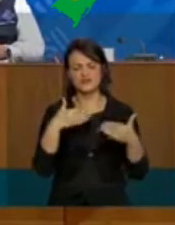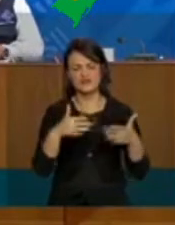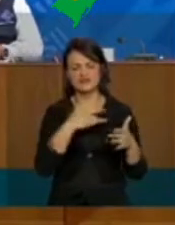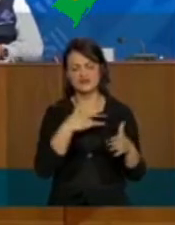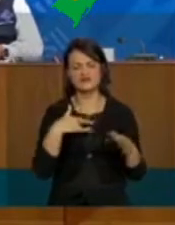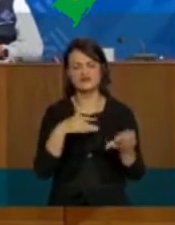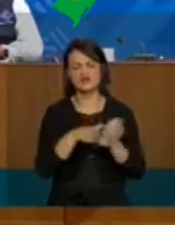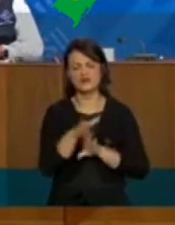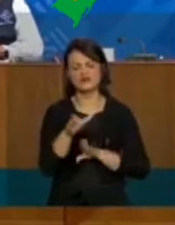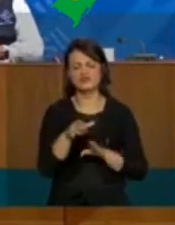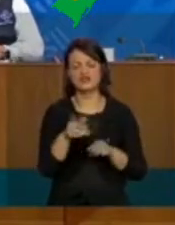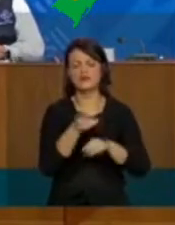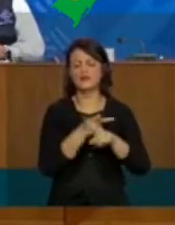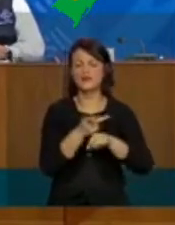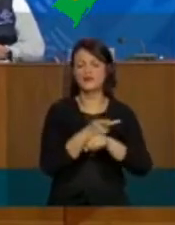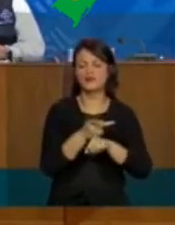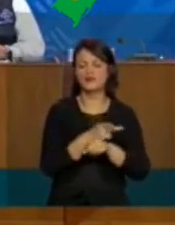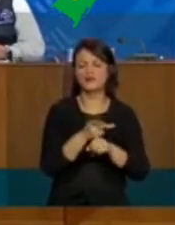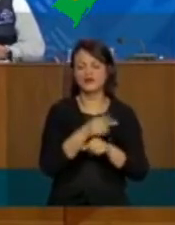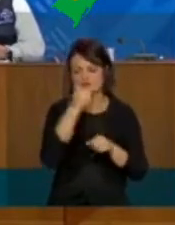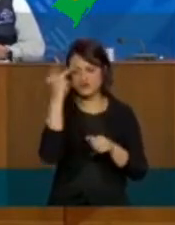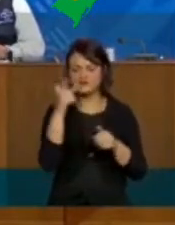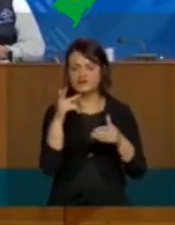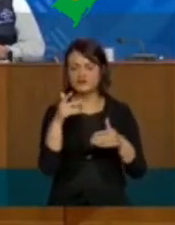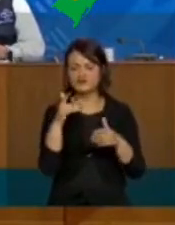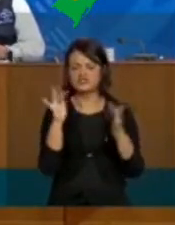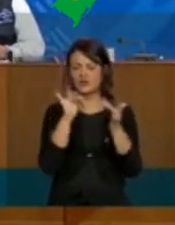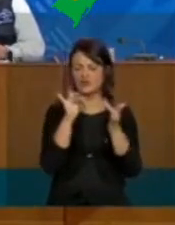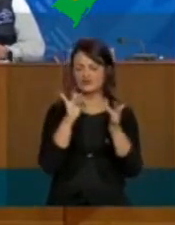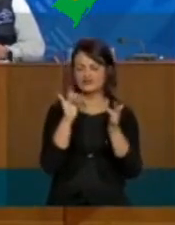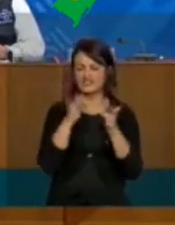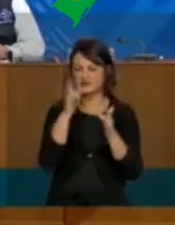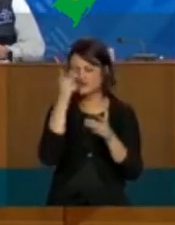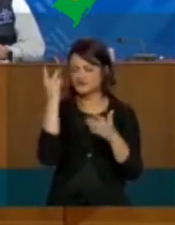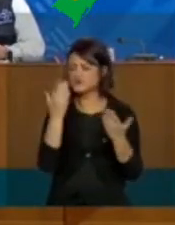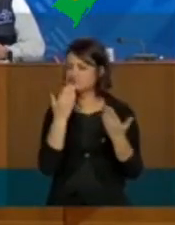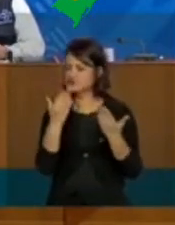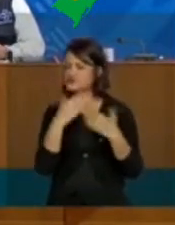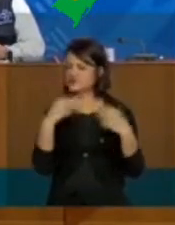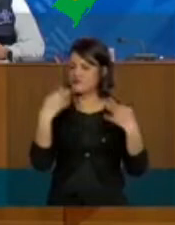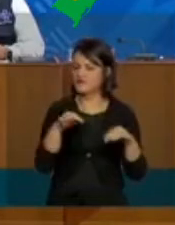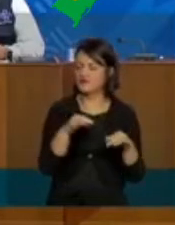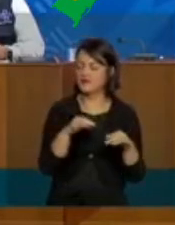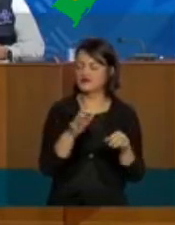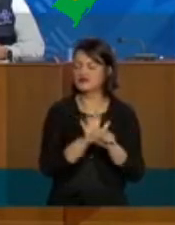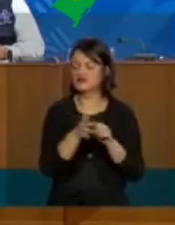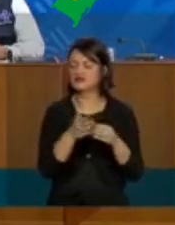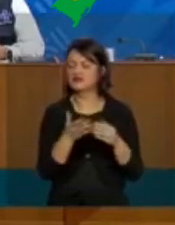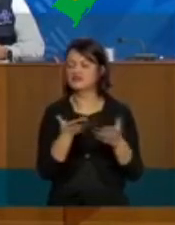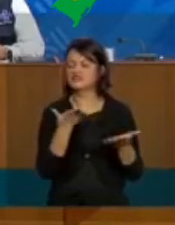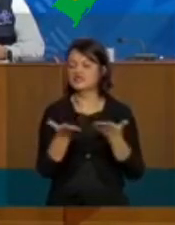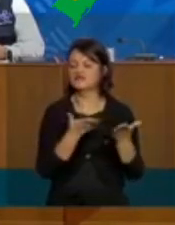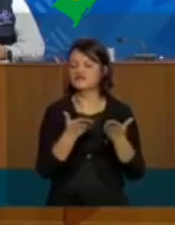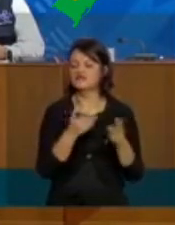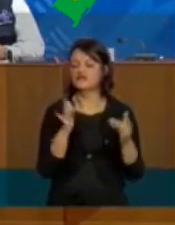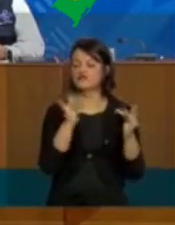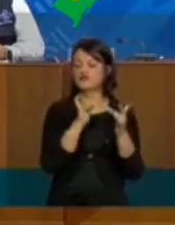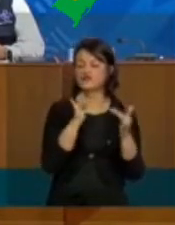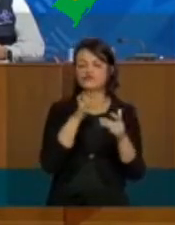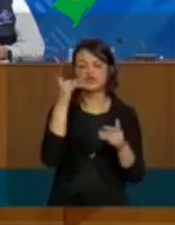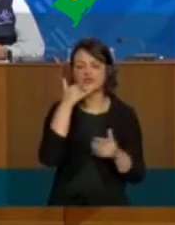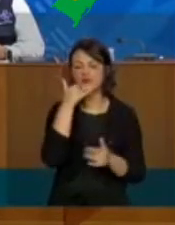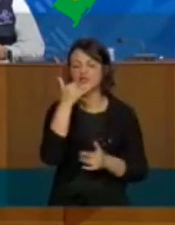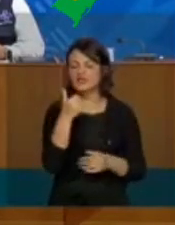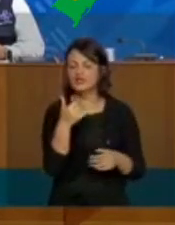Saúde em relação às buscas ativas por pessoas que tiveram contato com casos suspeitos ou confirmados da doença? Quem está entrando em contato com